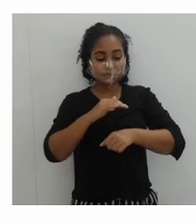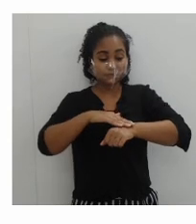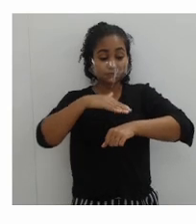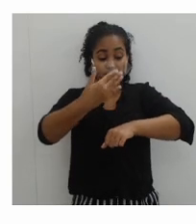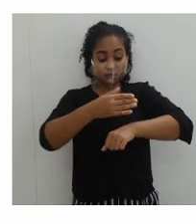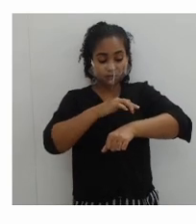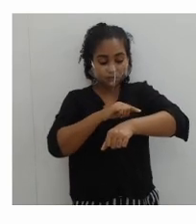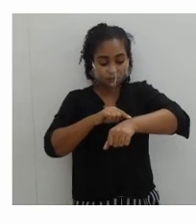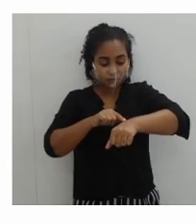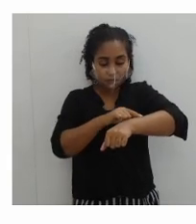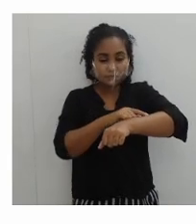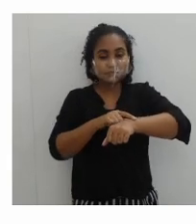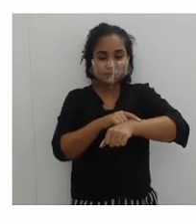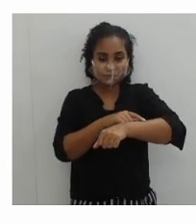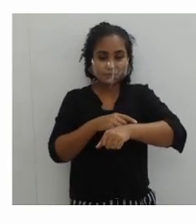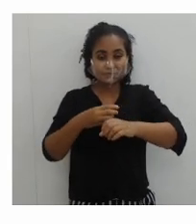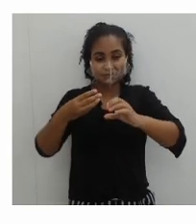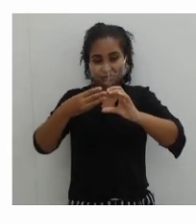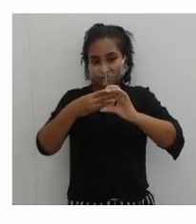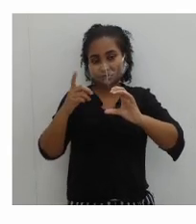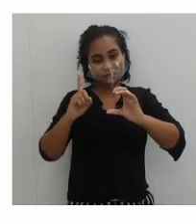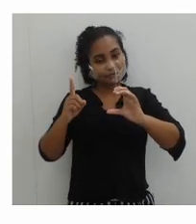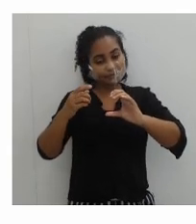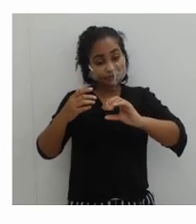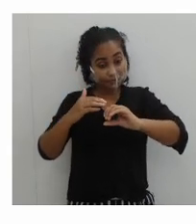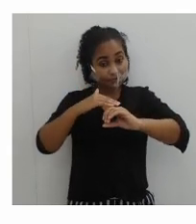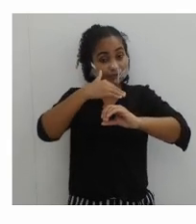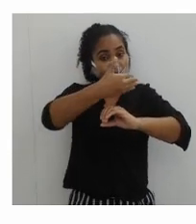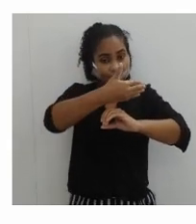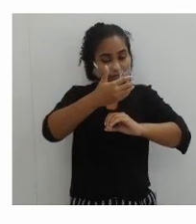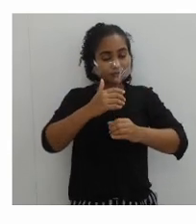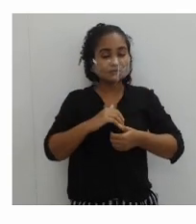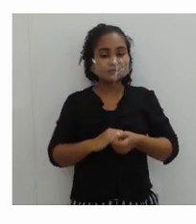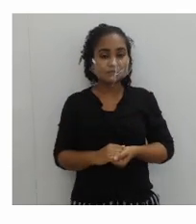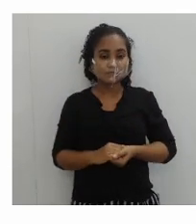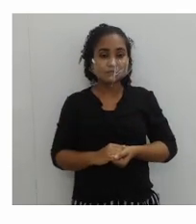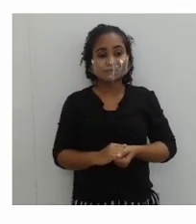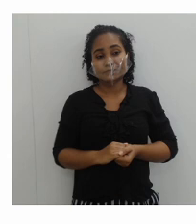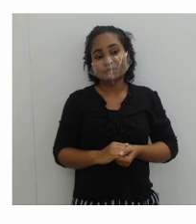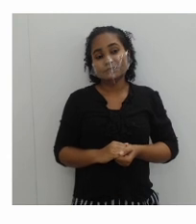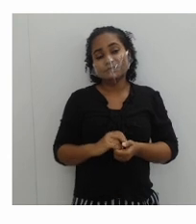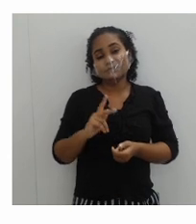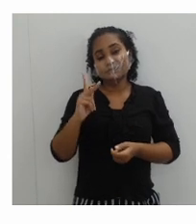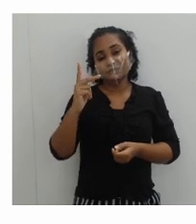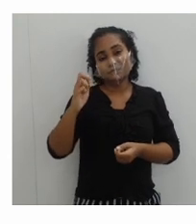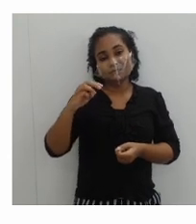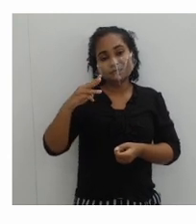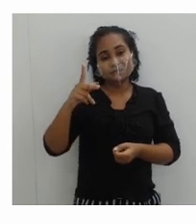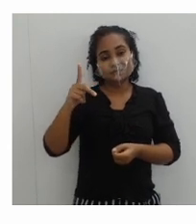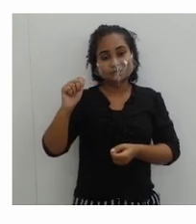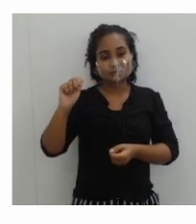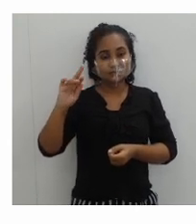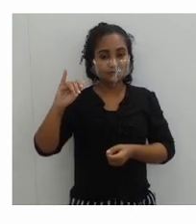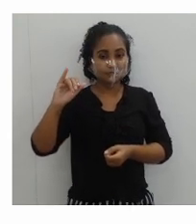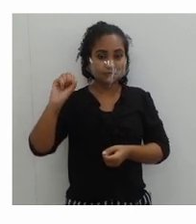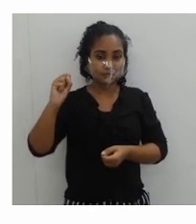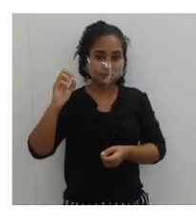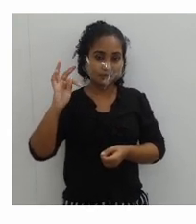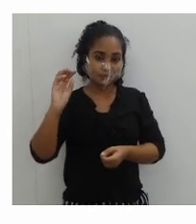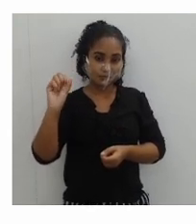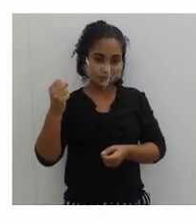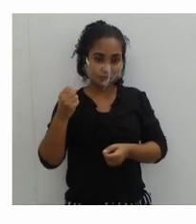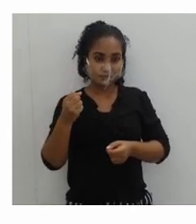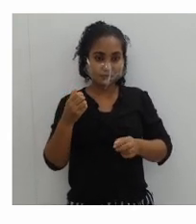fora da célula do hospedeiro, né? Na superfície do corpo do hospedeiro. E hemoparasitas são aqueles parasitas que vão